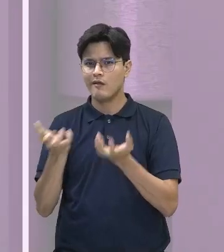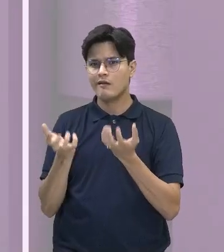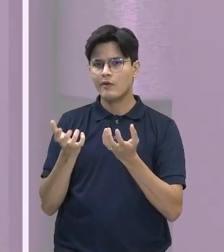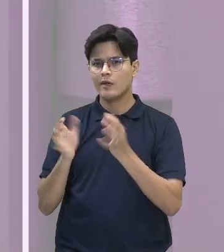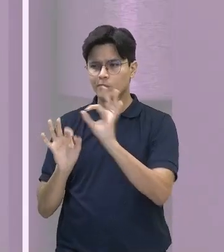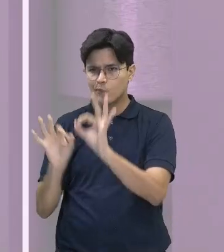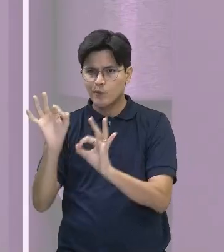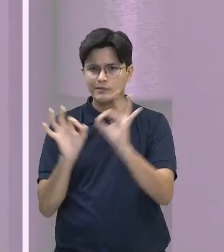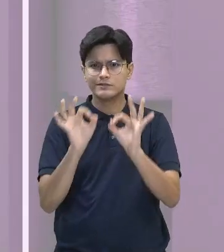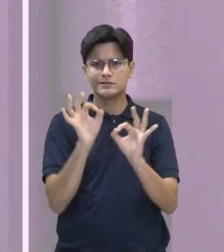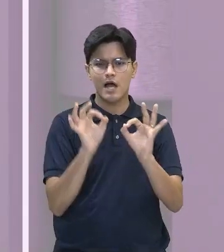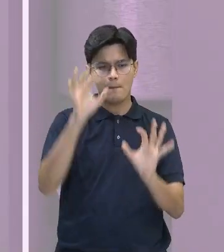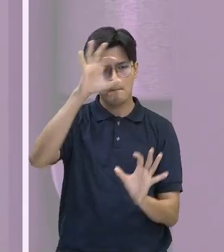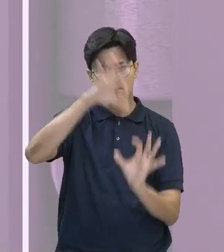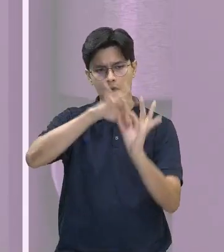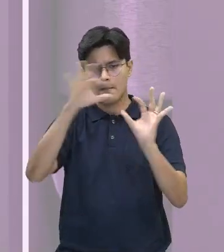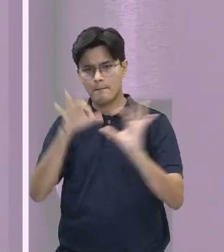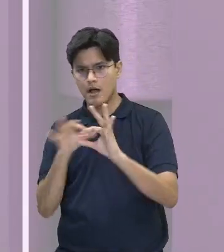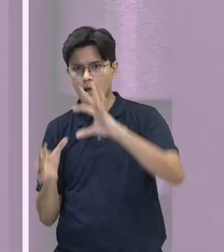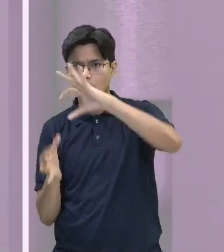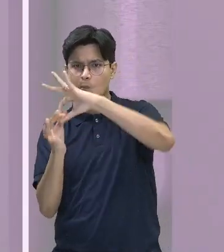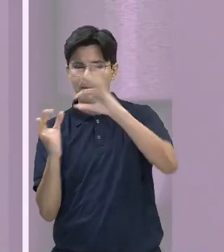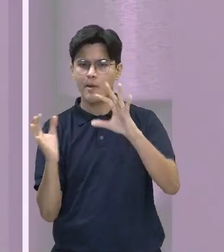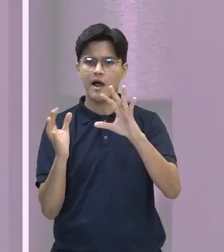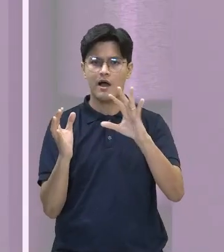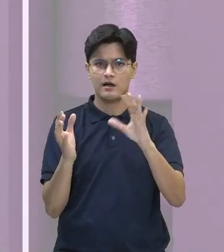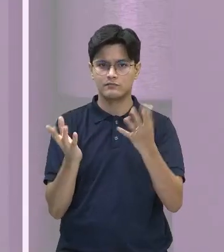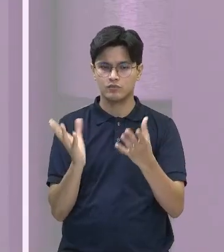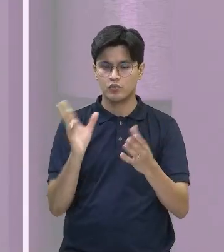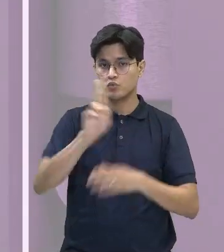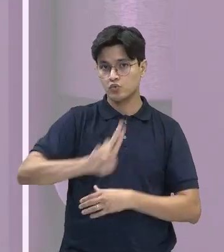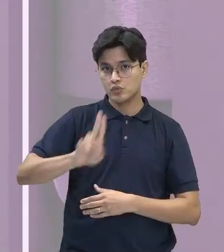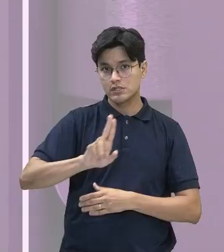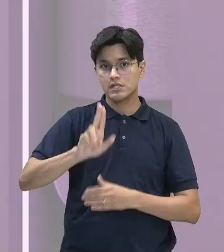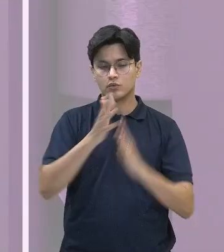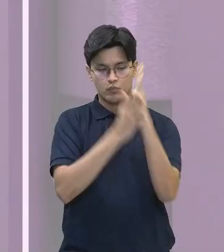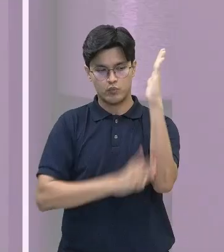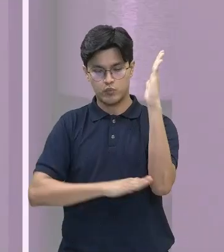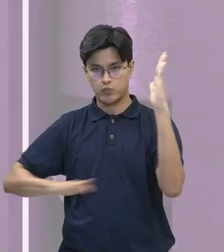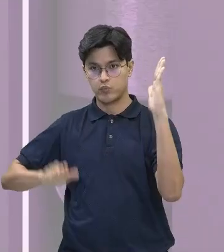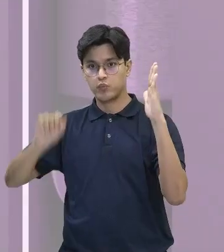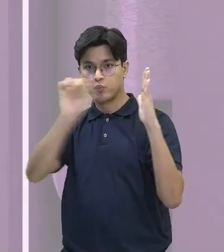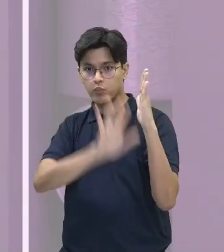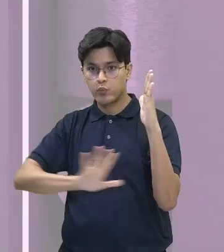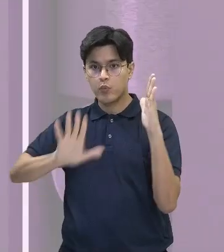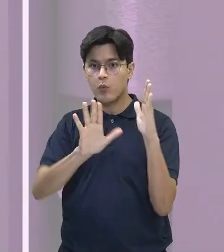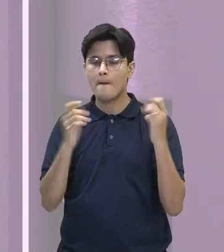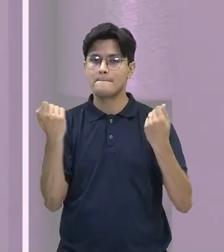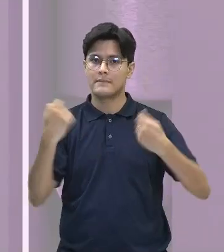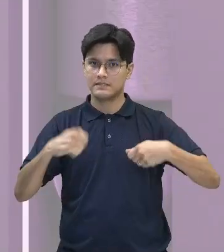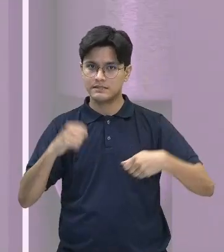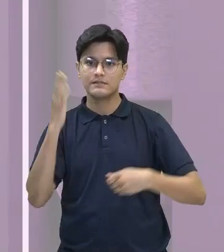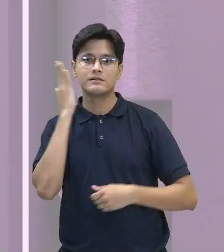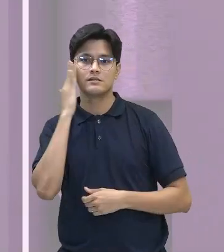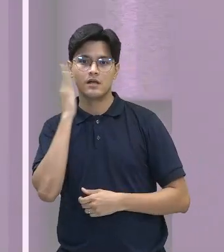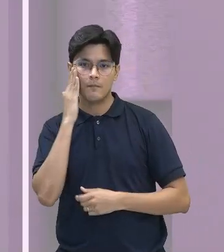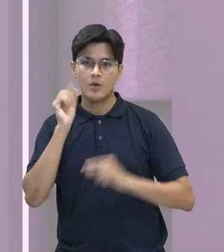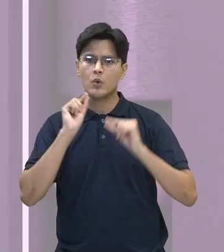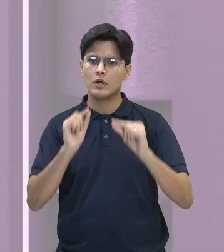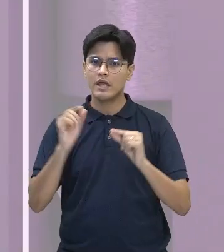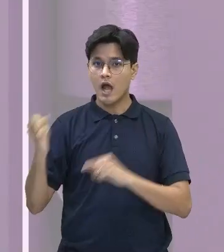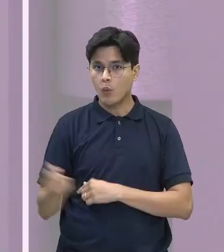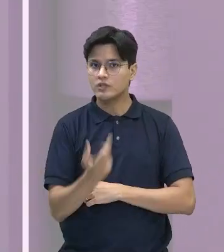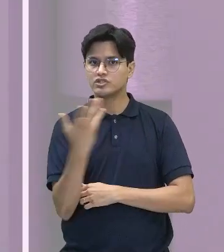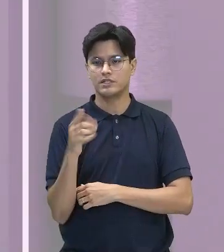repare primeiro a quantidade de pontos que ela vai te oferecer. Se oferecer 3 pontos, mamata. A figura